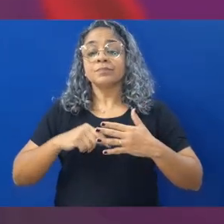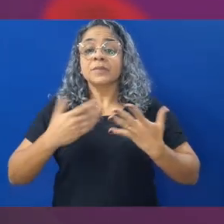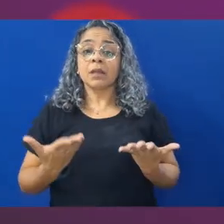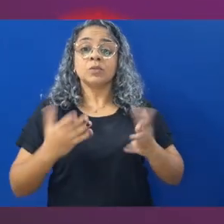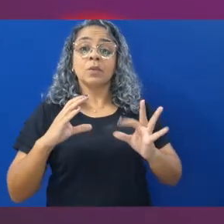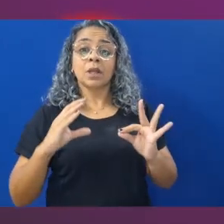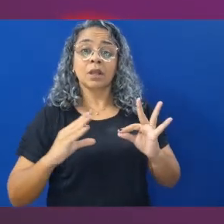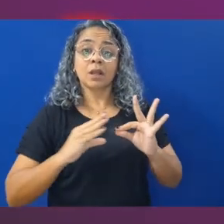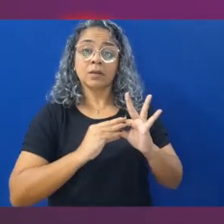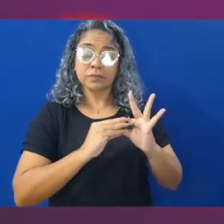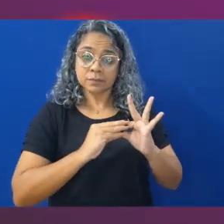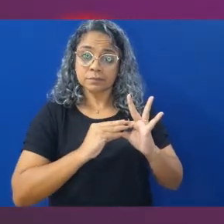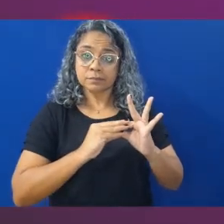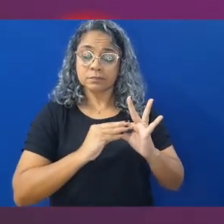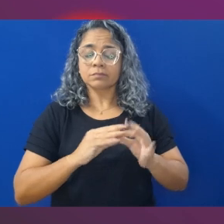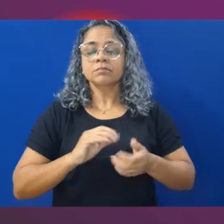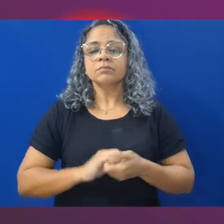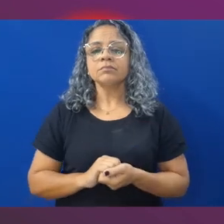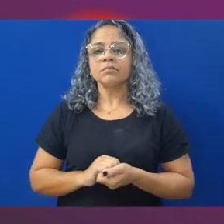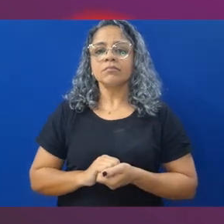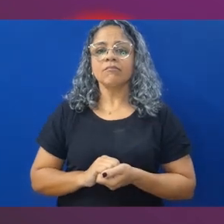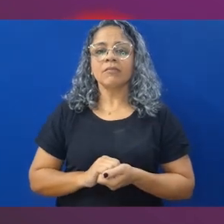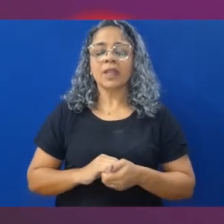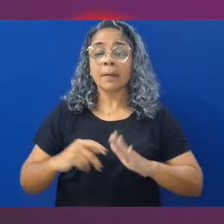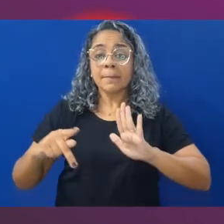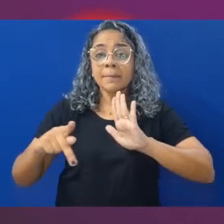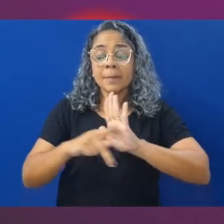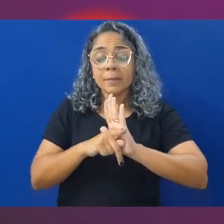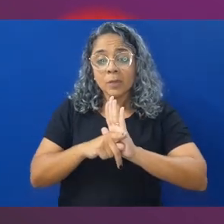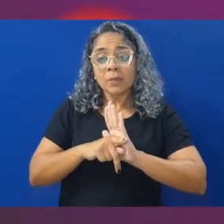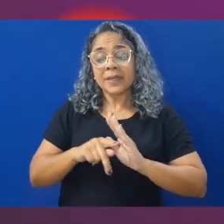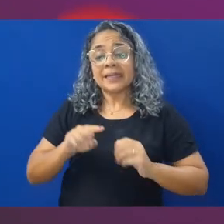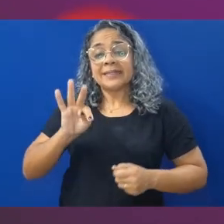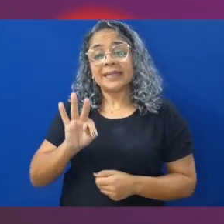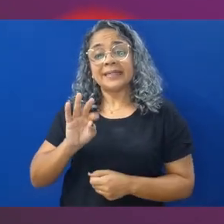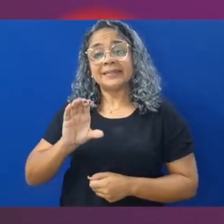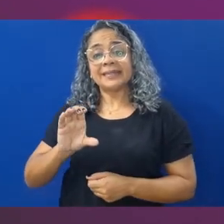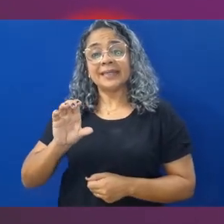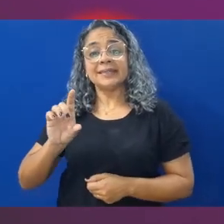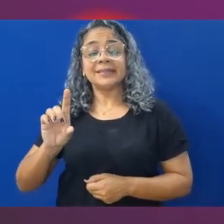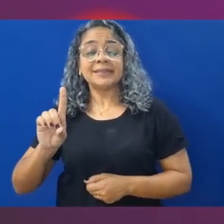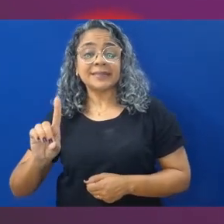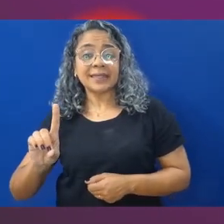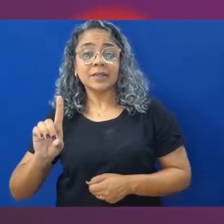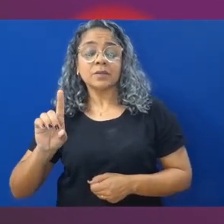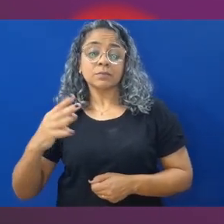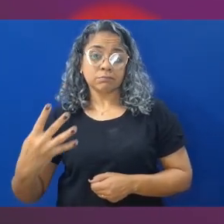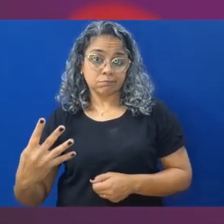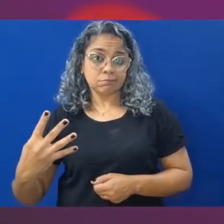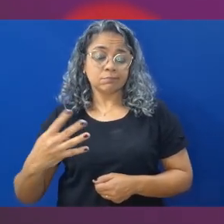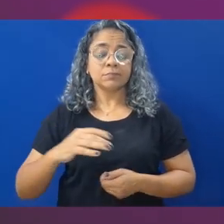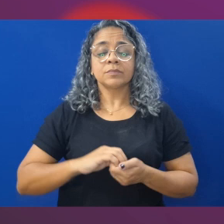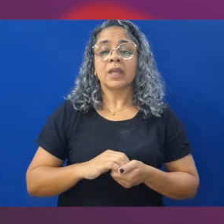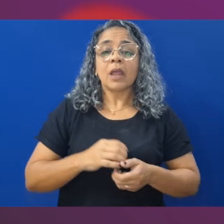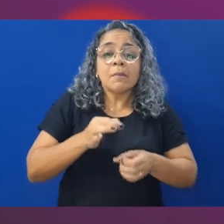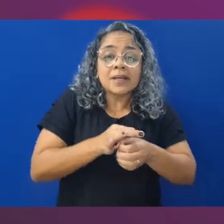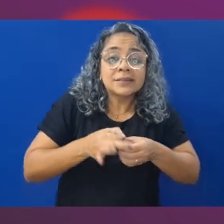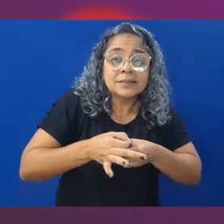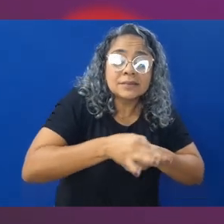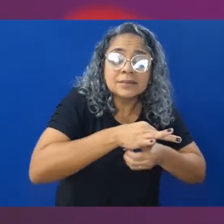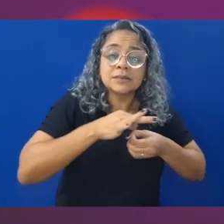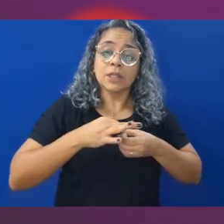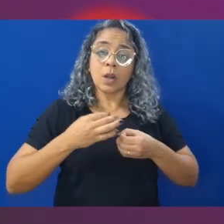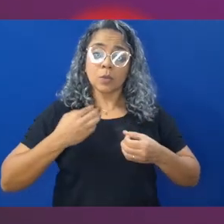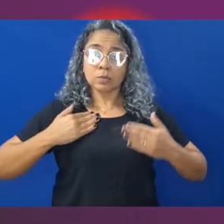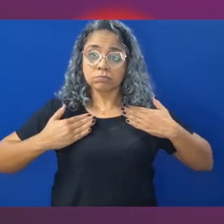caso do HIV, essa célula é o linfócito TCD4, um tipo de célula de defesa do